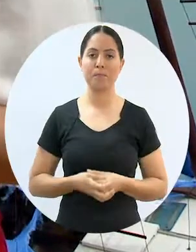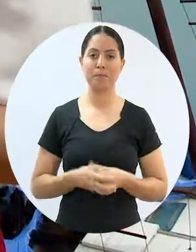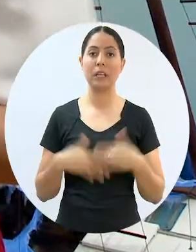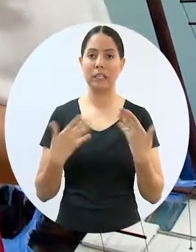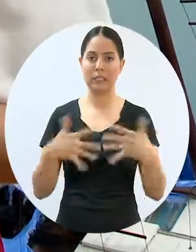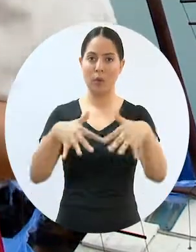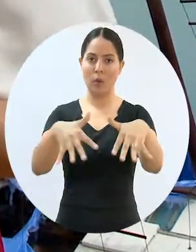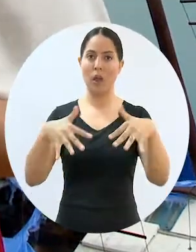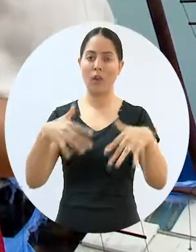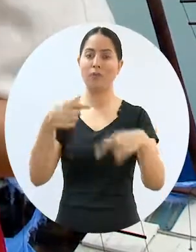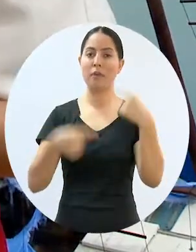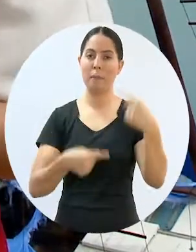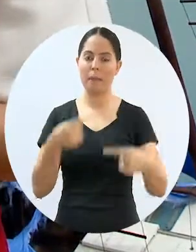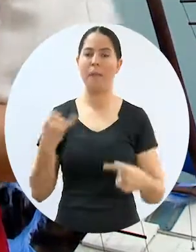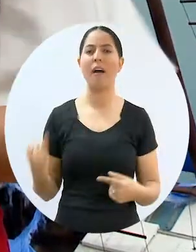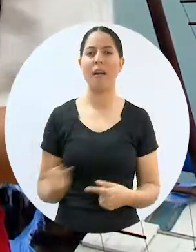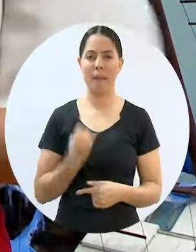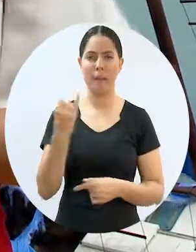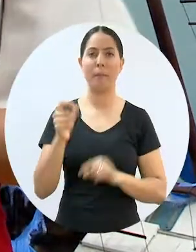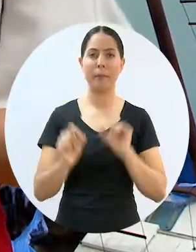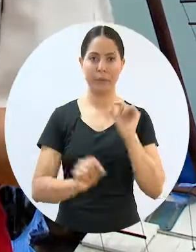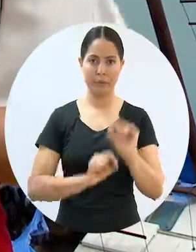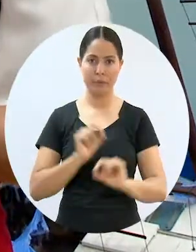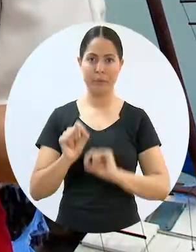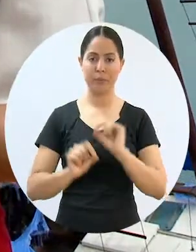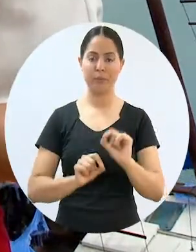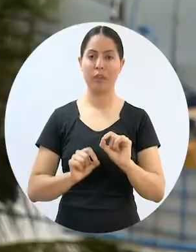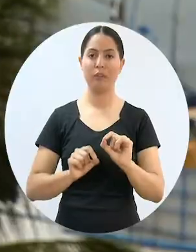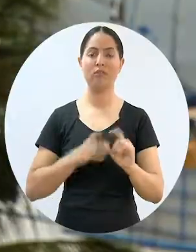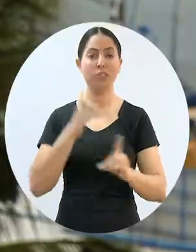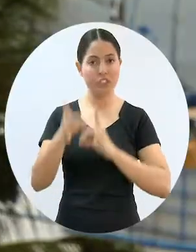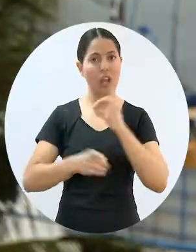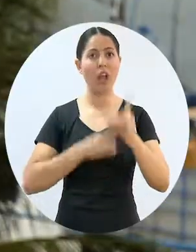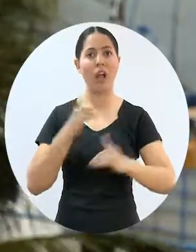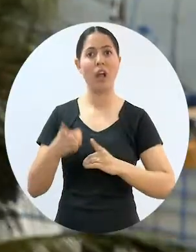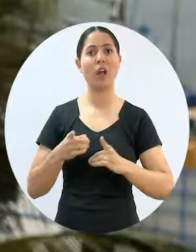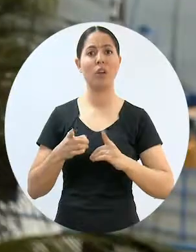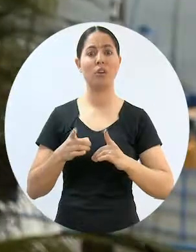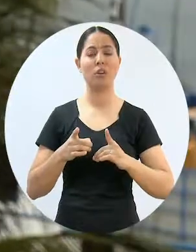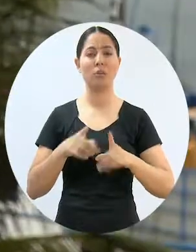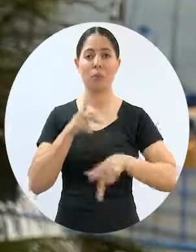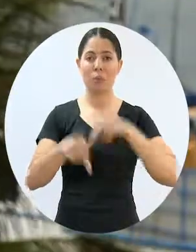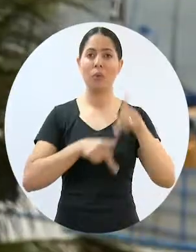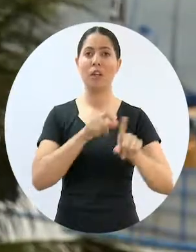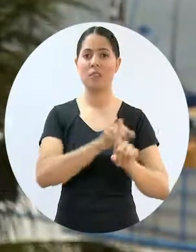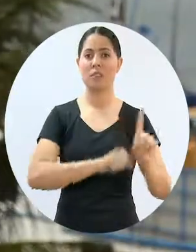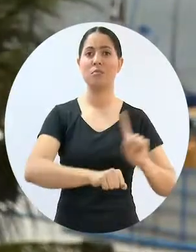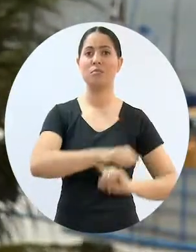um espaço de diálogo e aprendizado da sociedade civil e